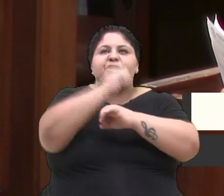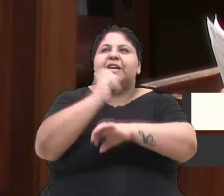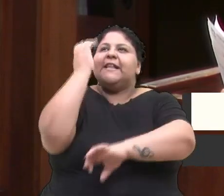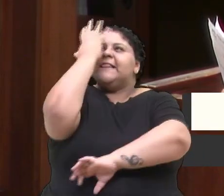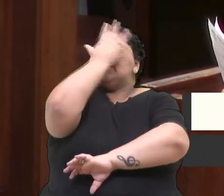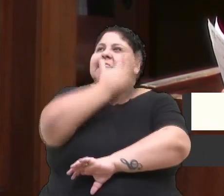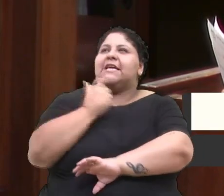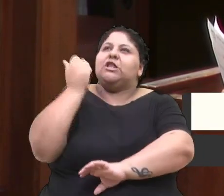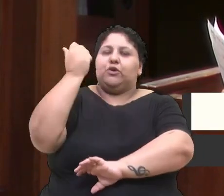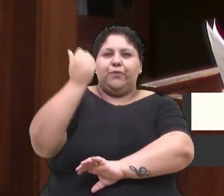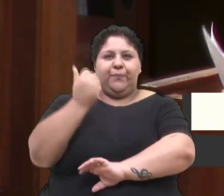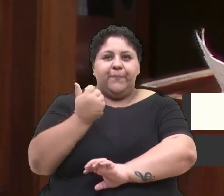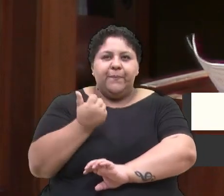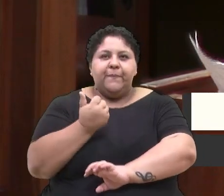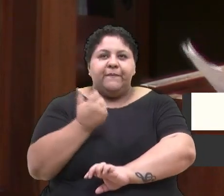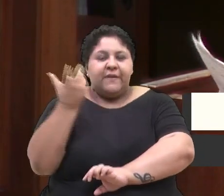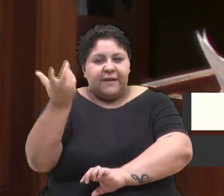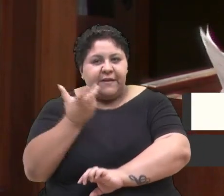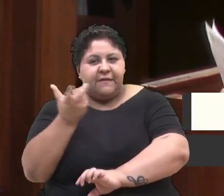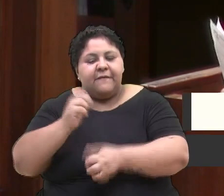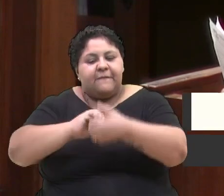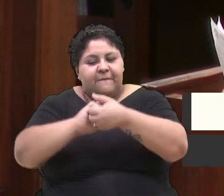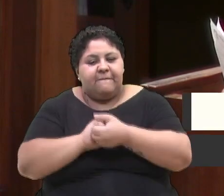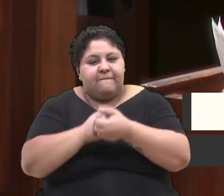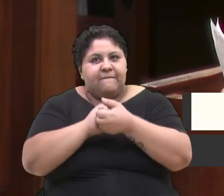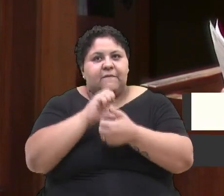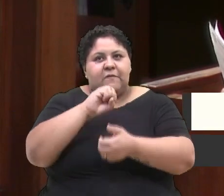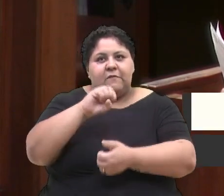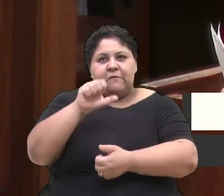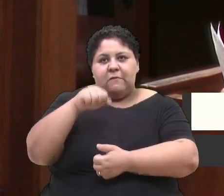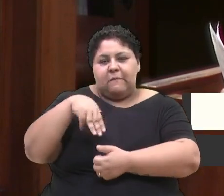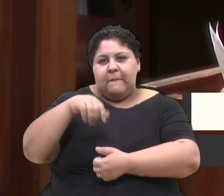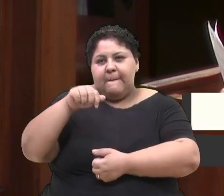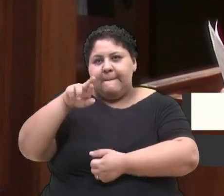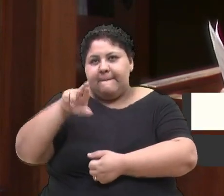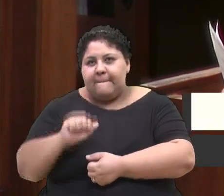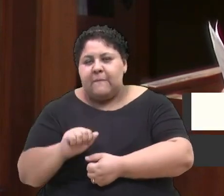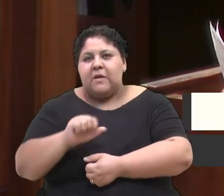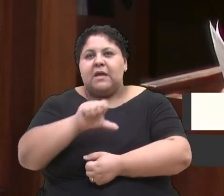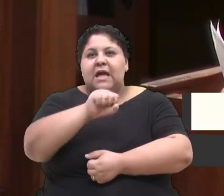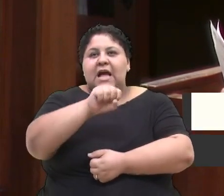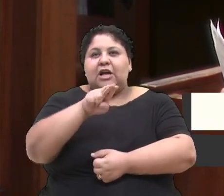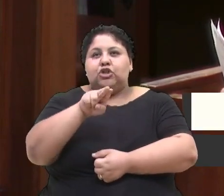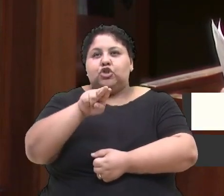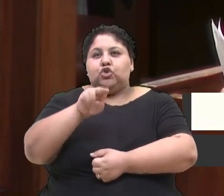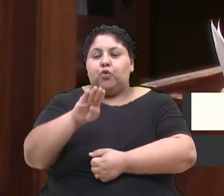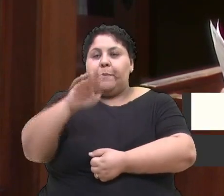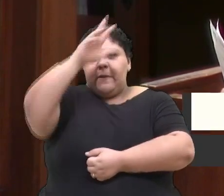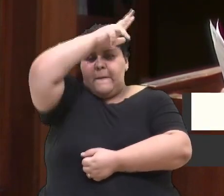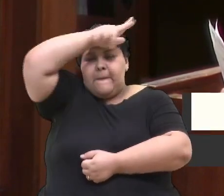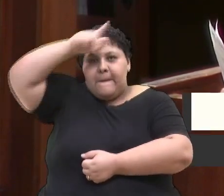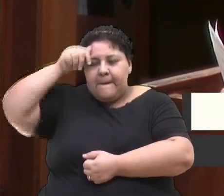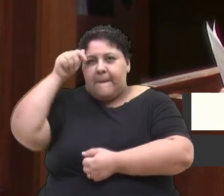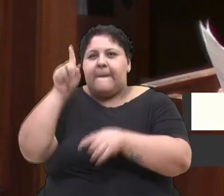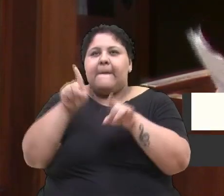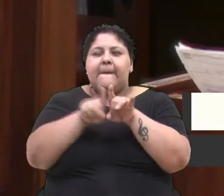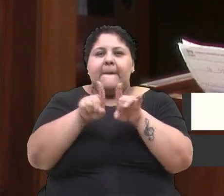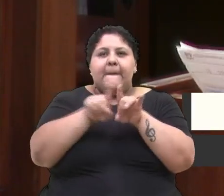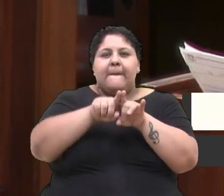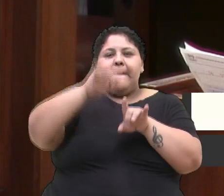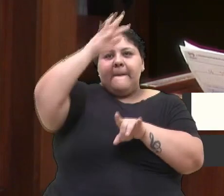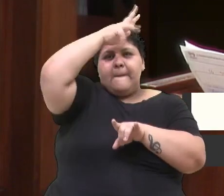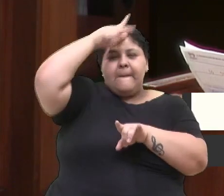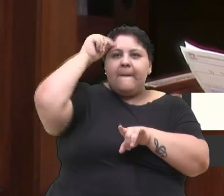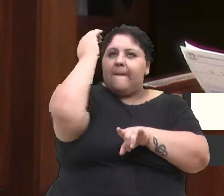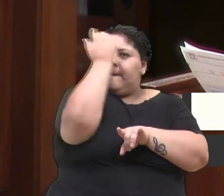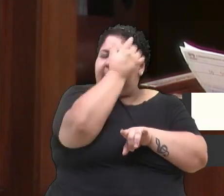muito bonito. Eu quero cumprimentar então a Samar, cumprimentar aí a subprefeitura, cumprimentar o prefeito, a